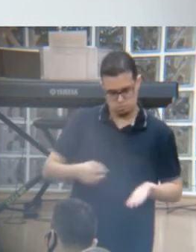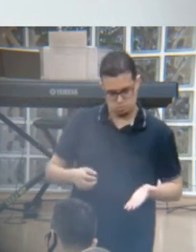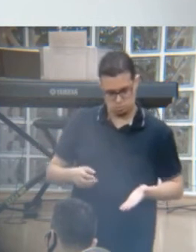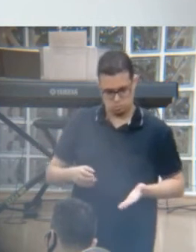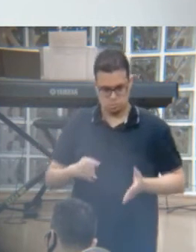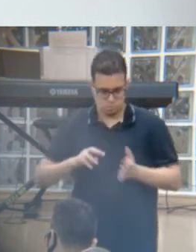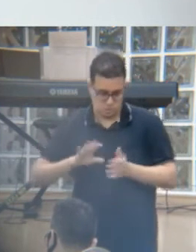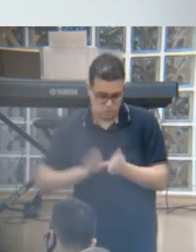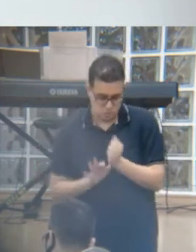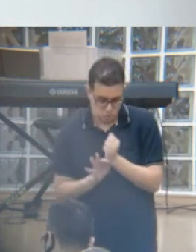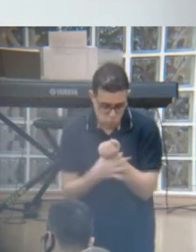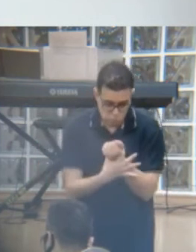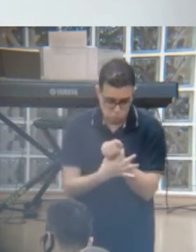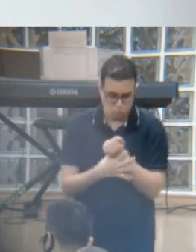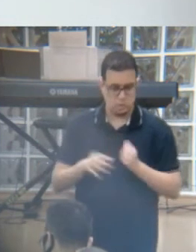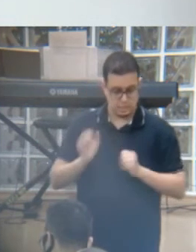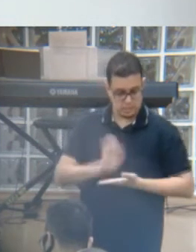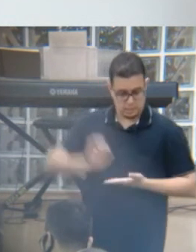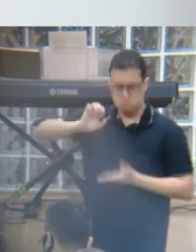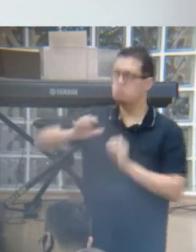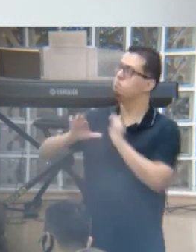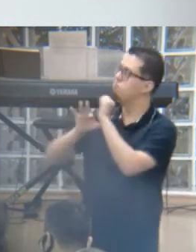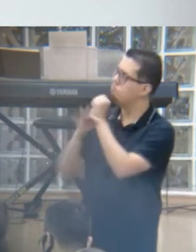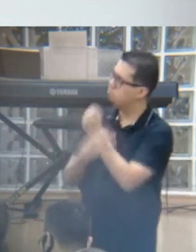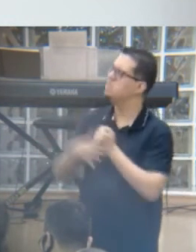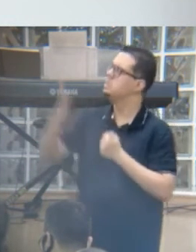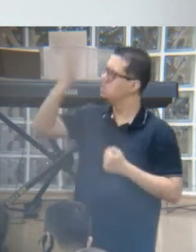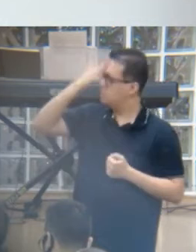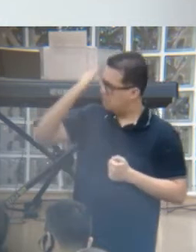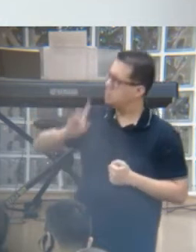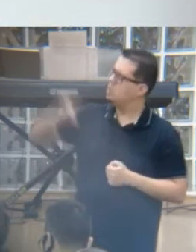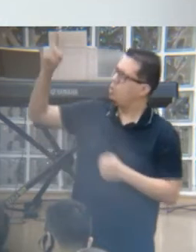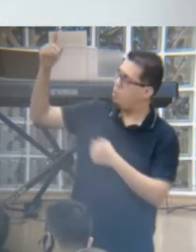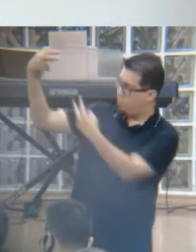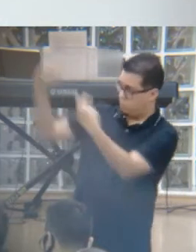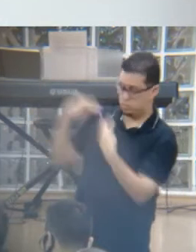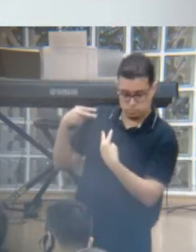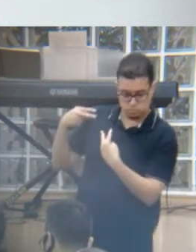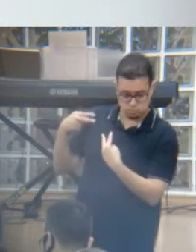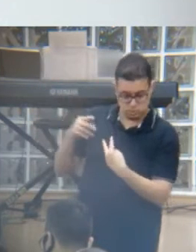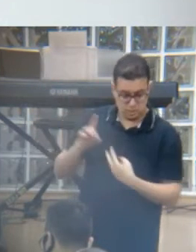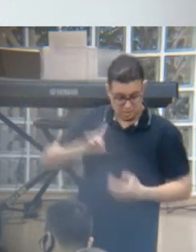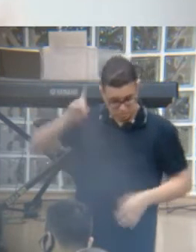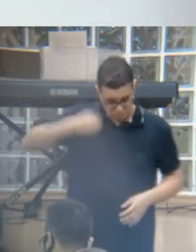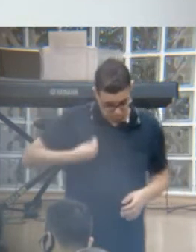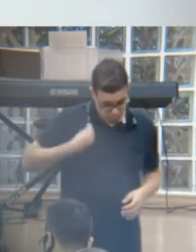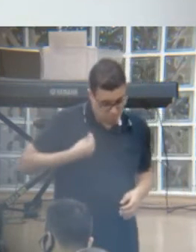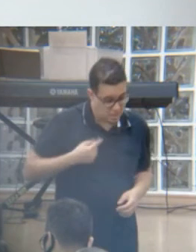que Deus estava ouvindo a sua oração. O Deus vivo é o Deus que tem ouvidos e